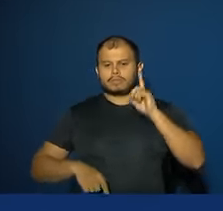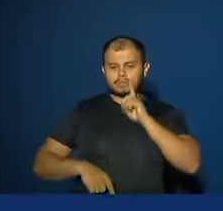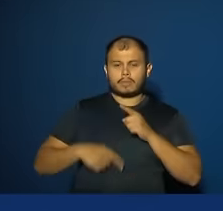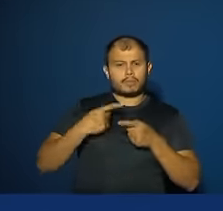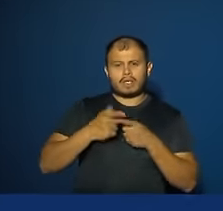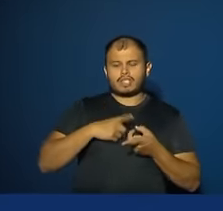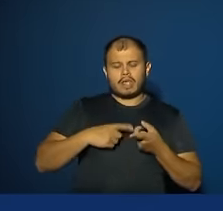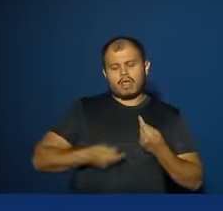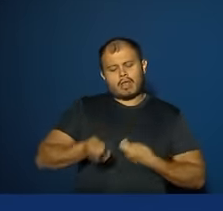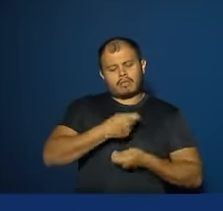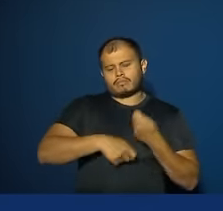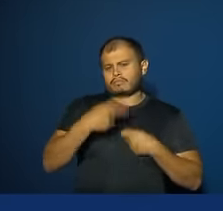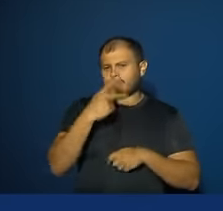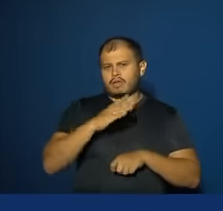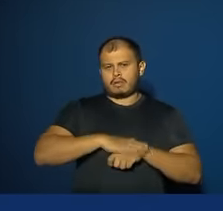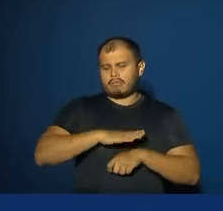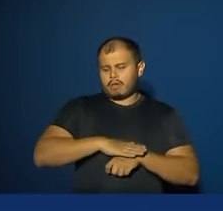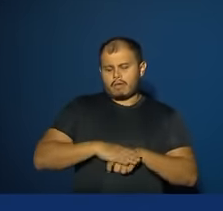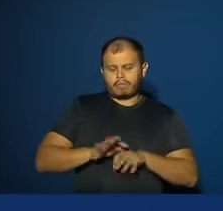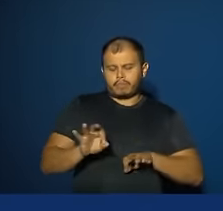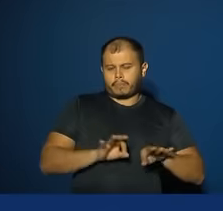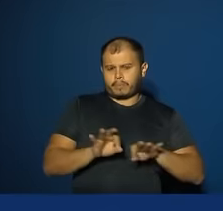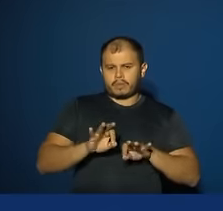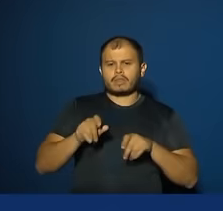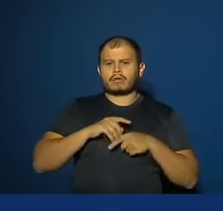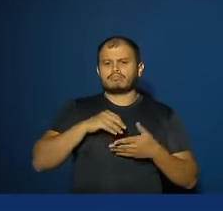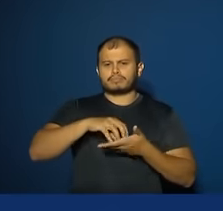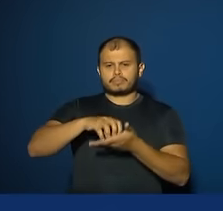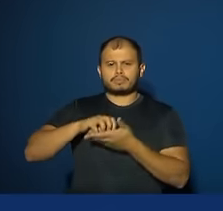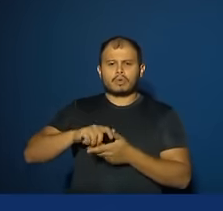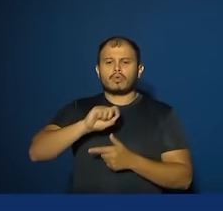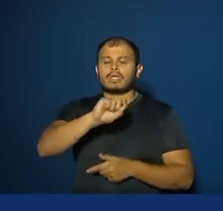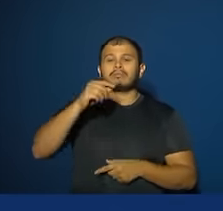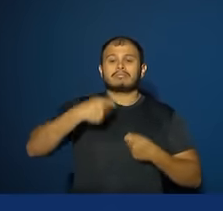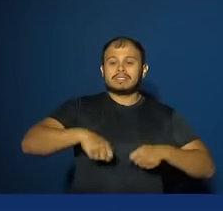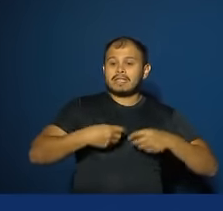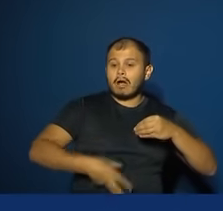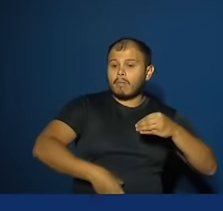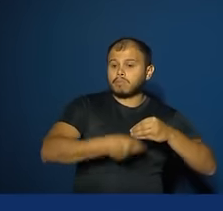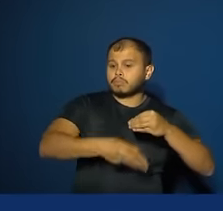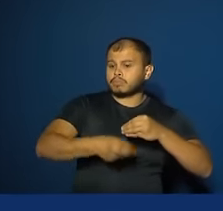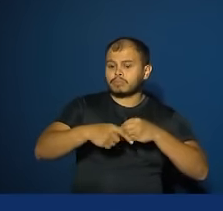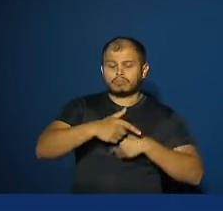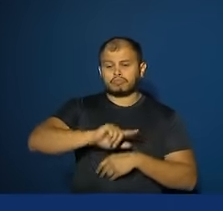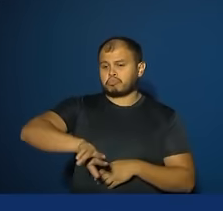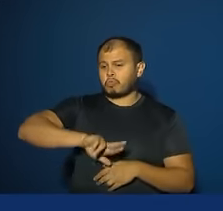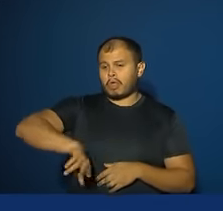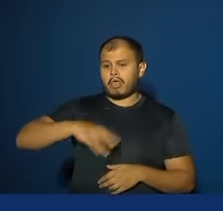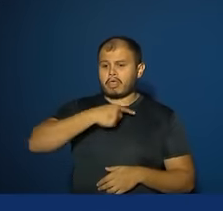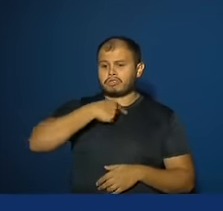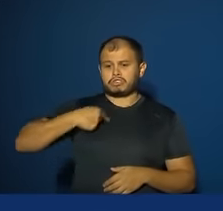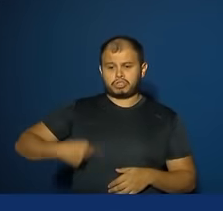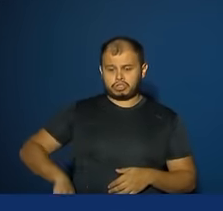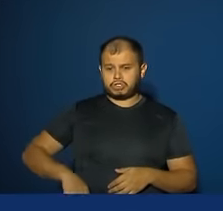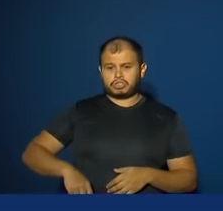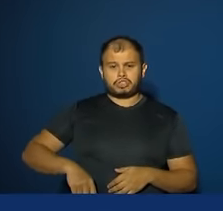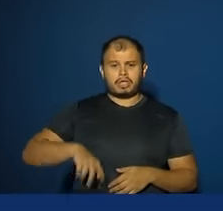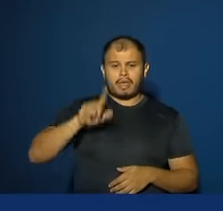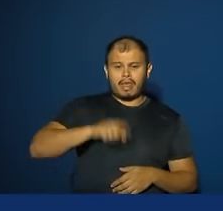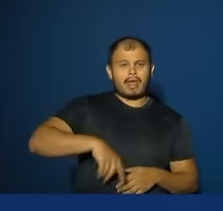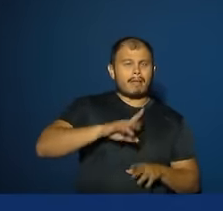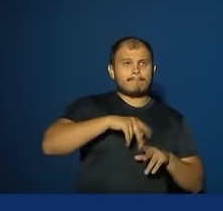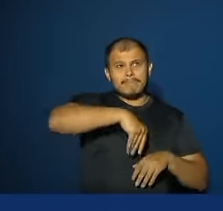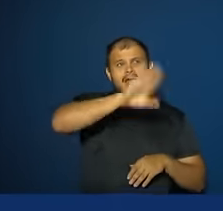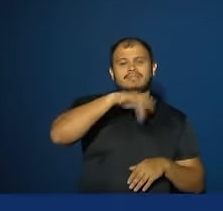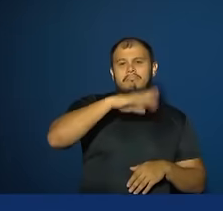economicamente são exportadores de Capital aquilo que ele precisa de complementariedade não tá na China nem nos Estados Unidos tá muito mais no país como